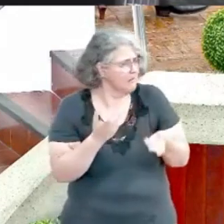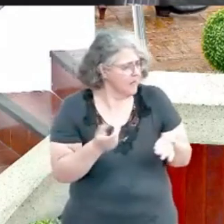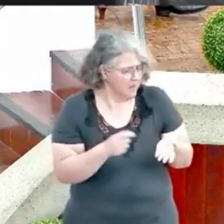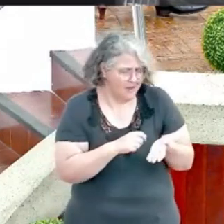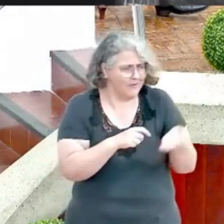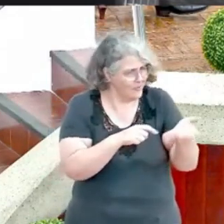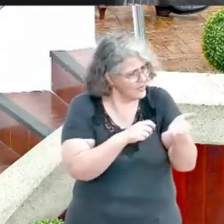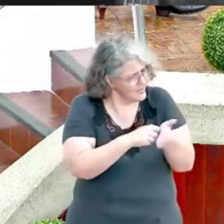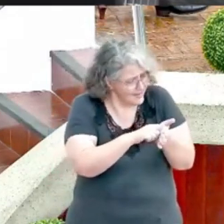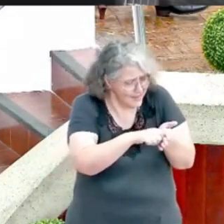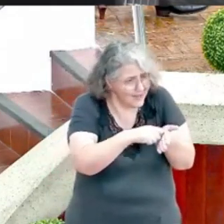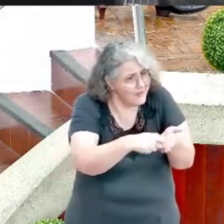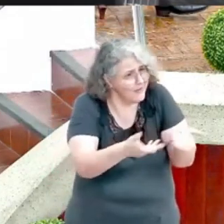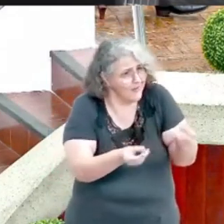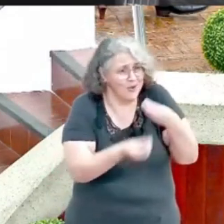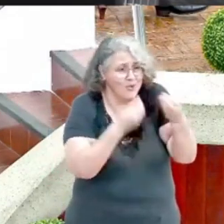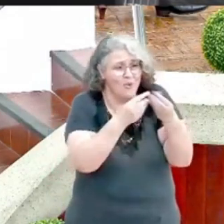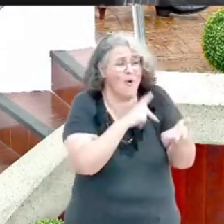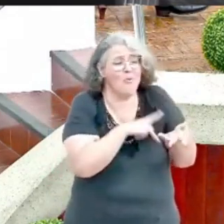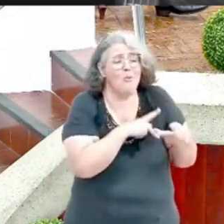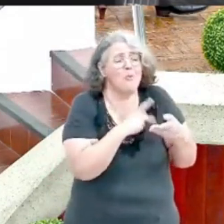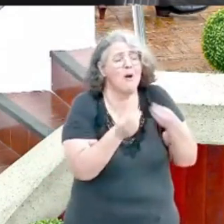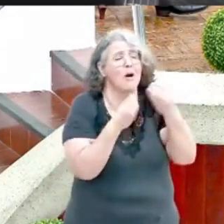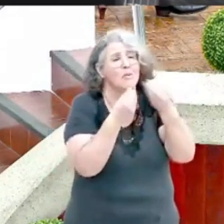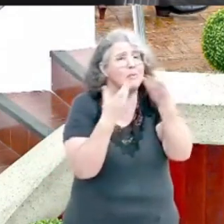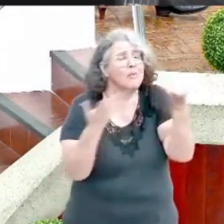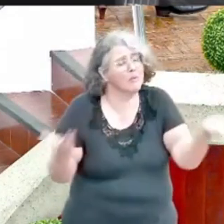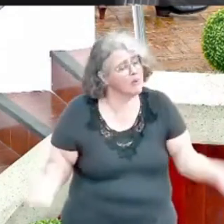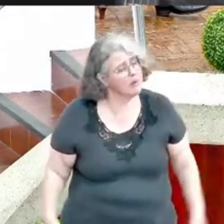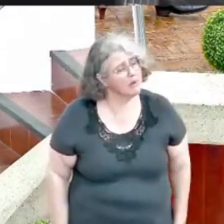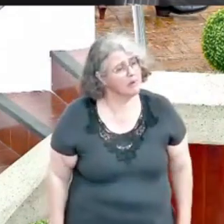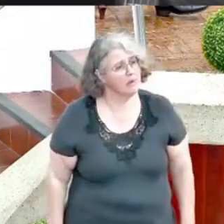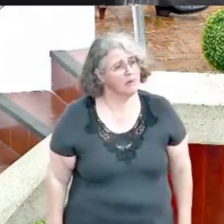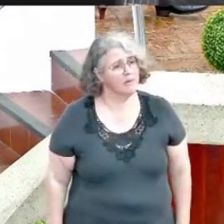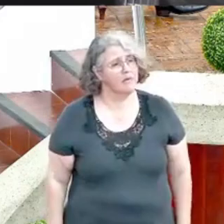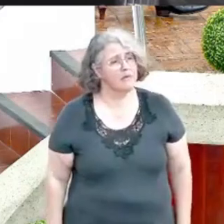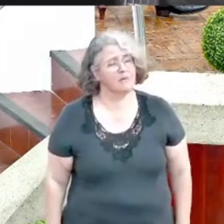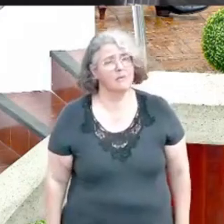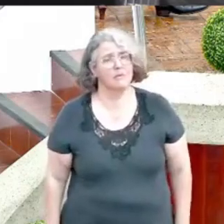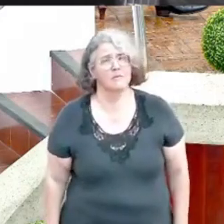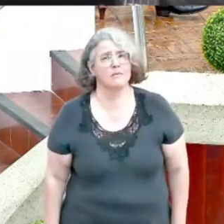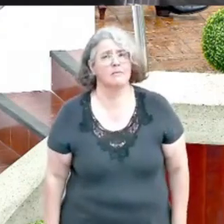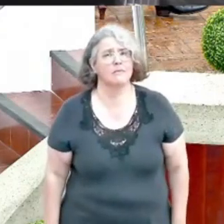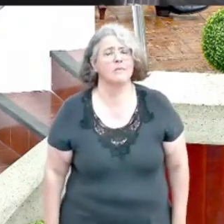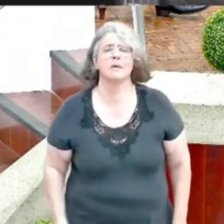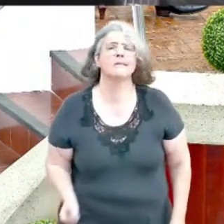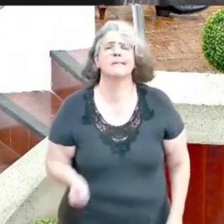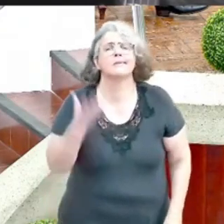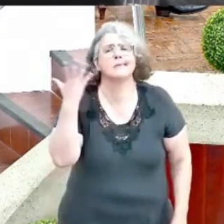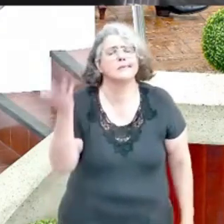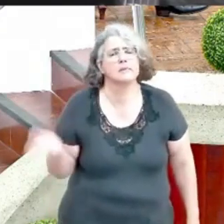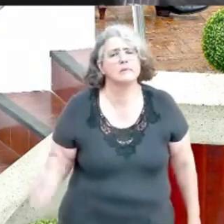Paulo. No Senhor. Você está se gloriando na igreja, Paulo. O que está acontecendo aqui? O que